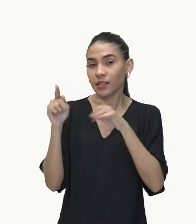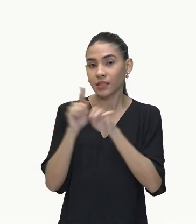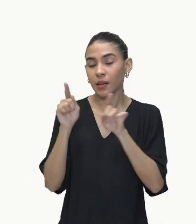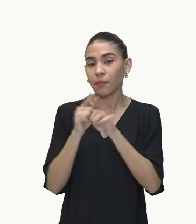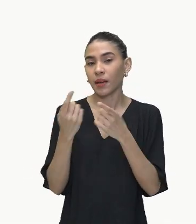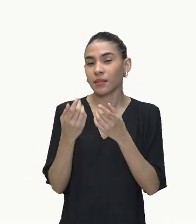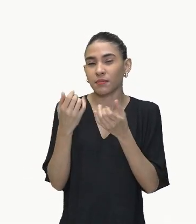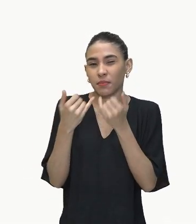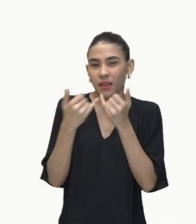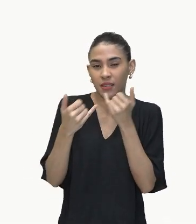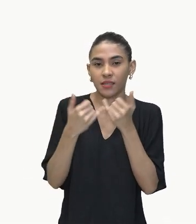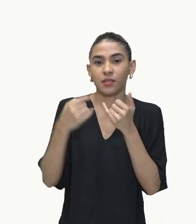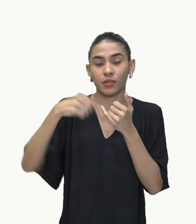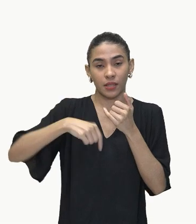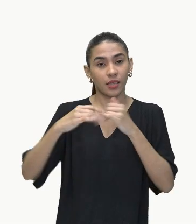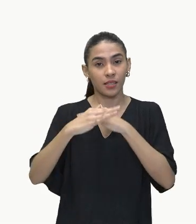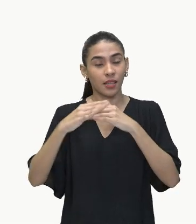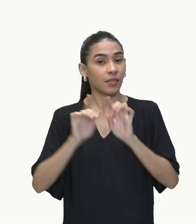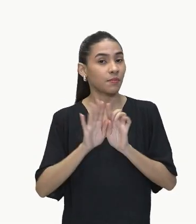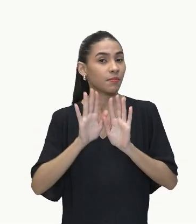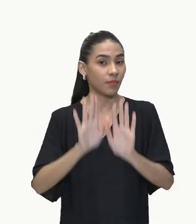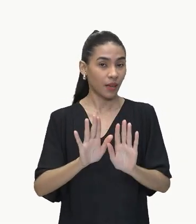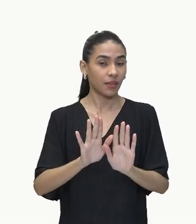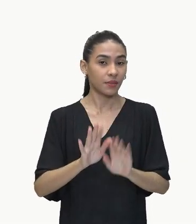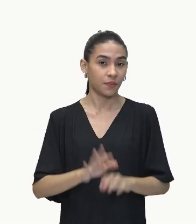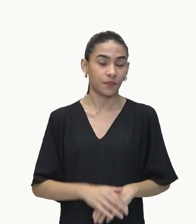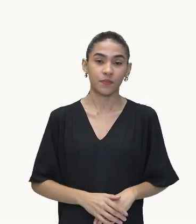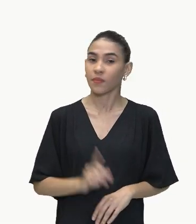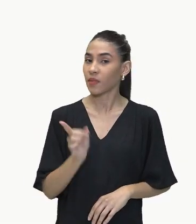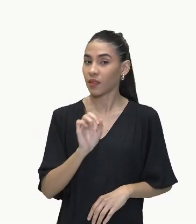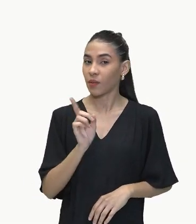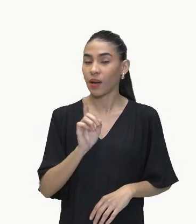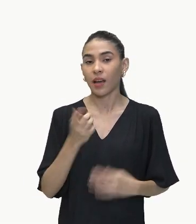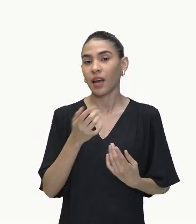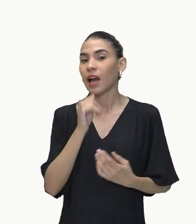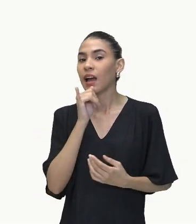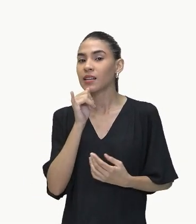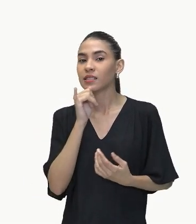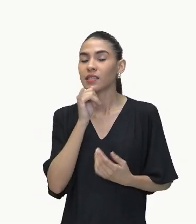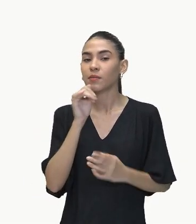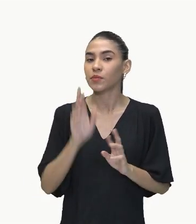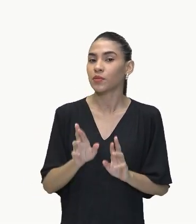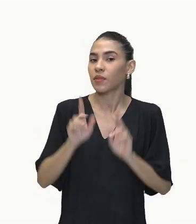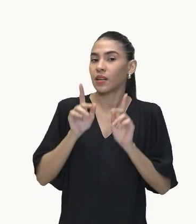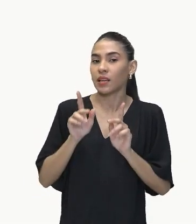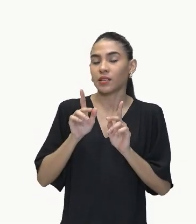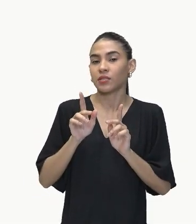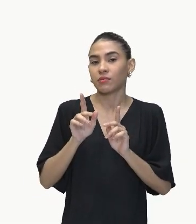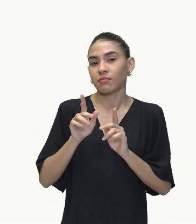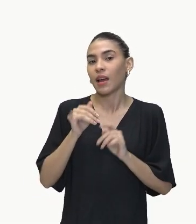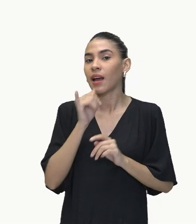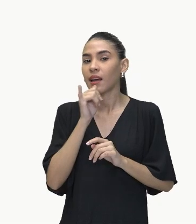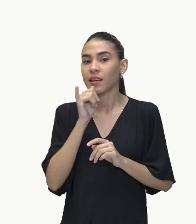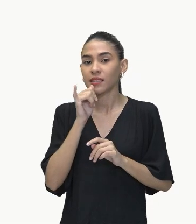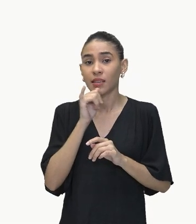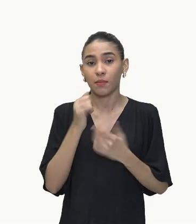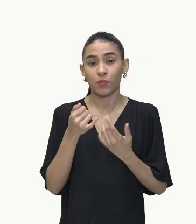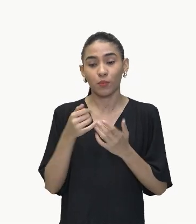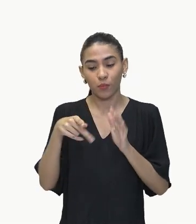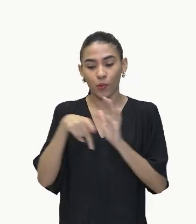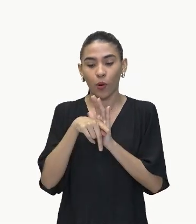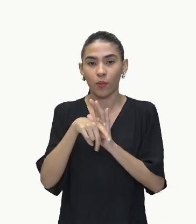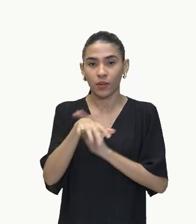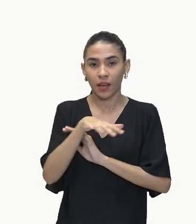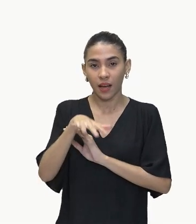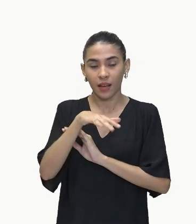temas específicos, mas elas não são destino principal de nenhuma delas. E aí